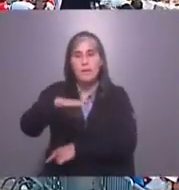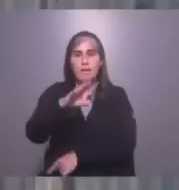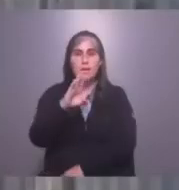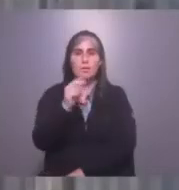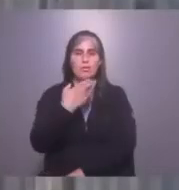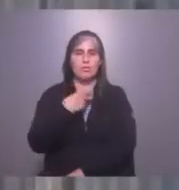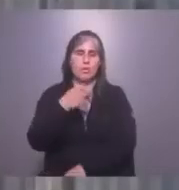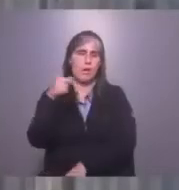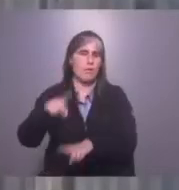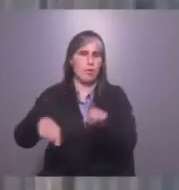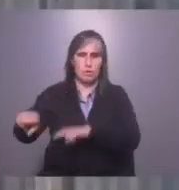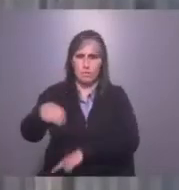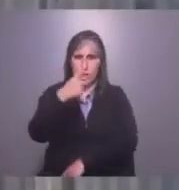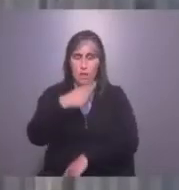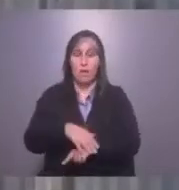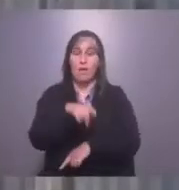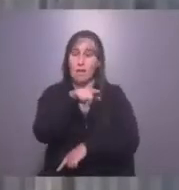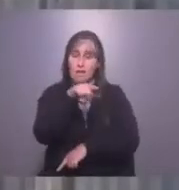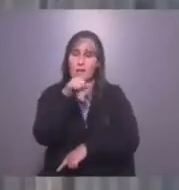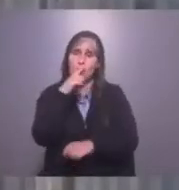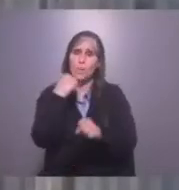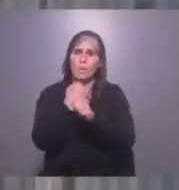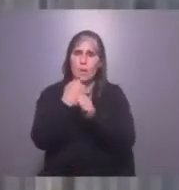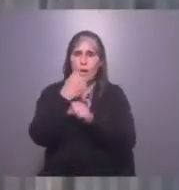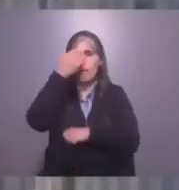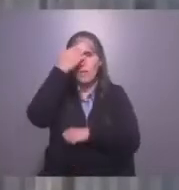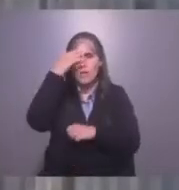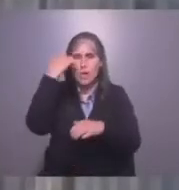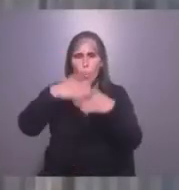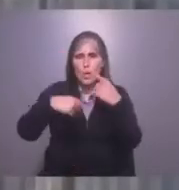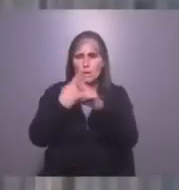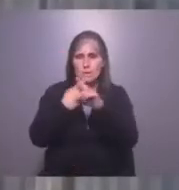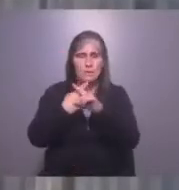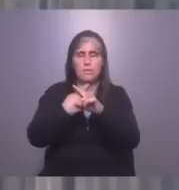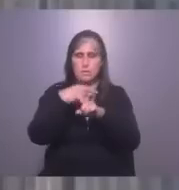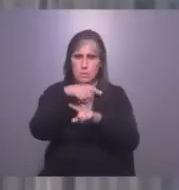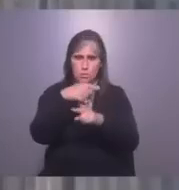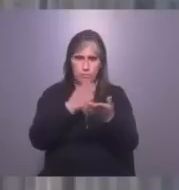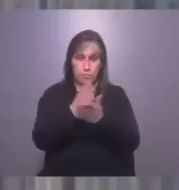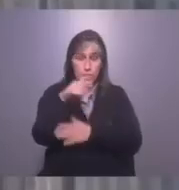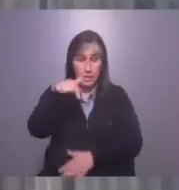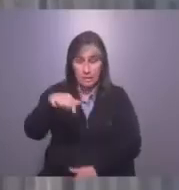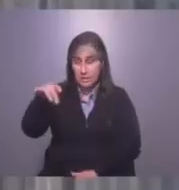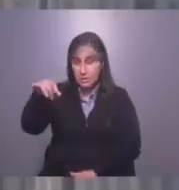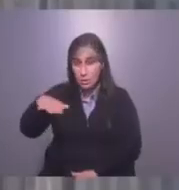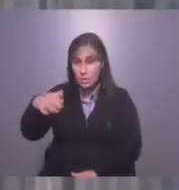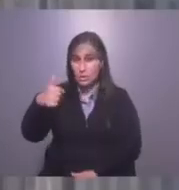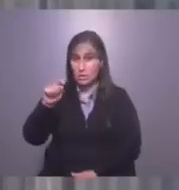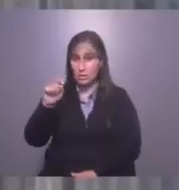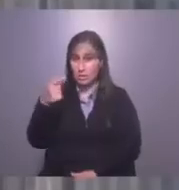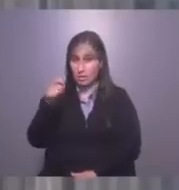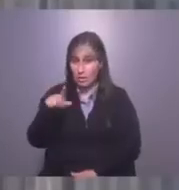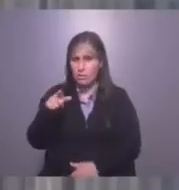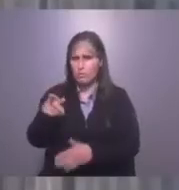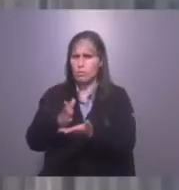o pão com as tuas profecias. Mas não continues a profetizar aqui em Betel, que é o